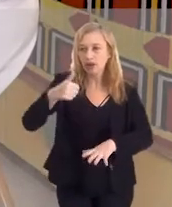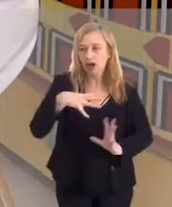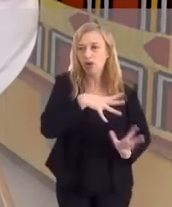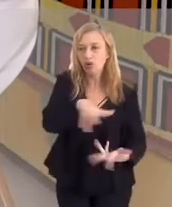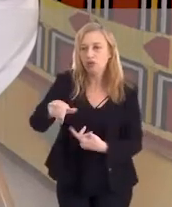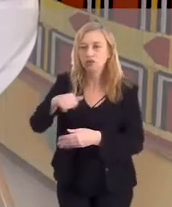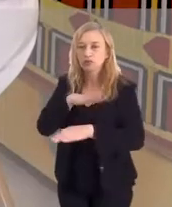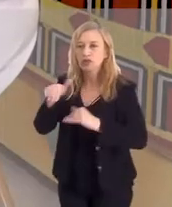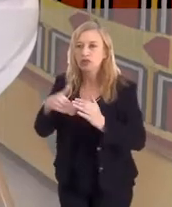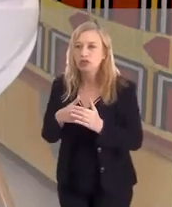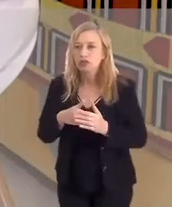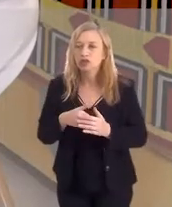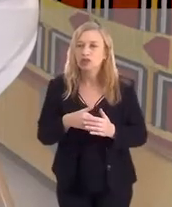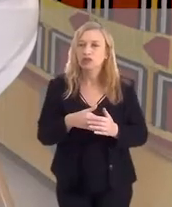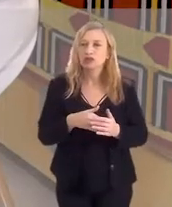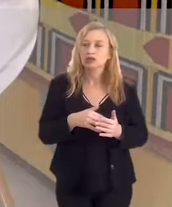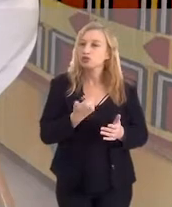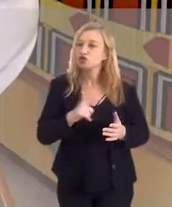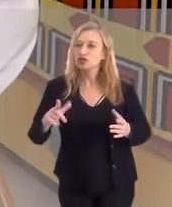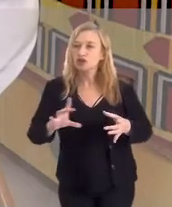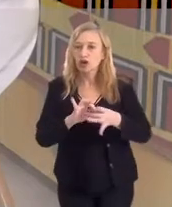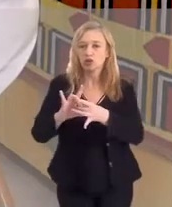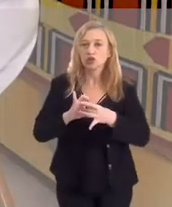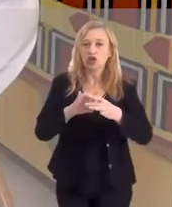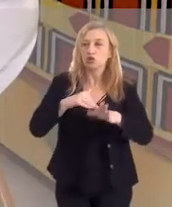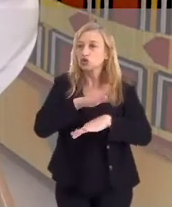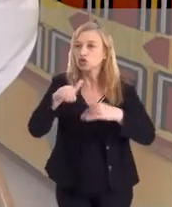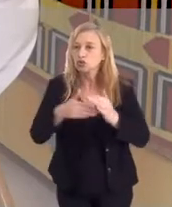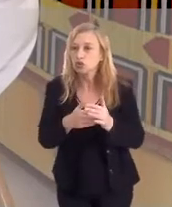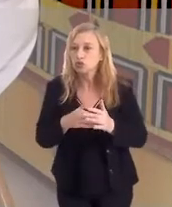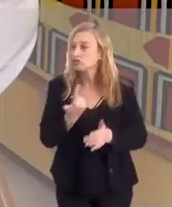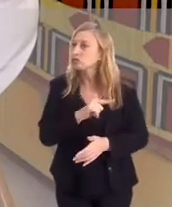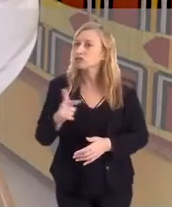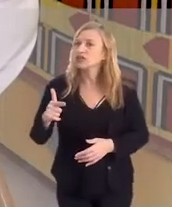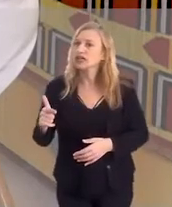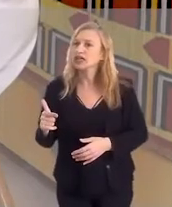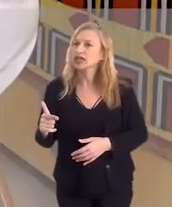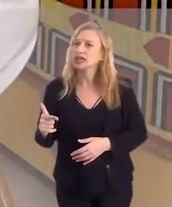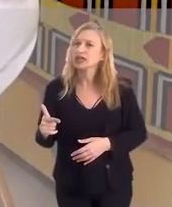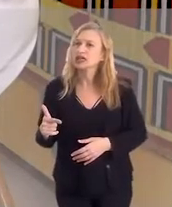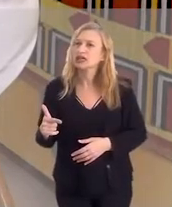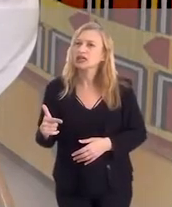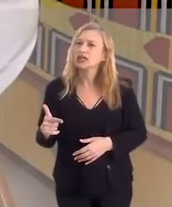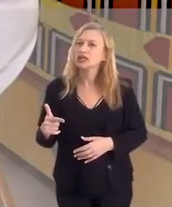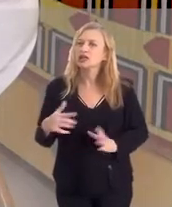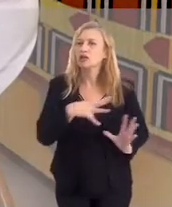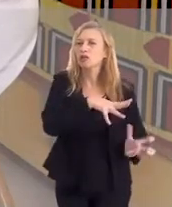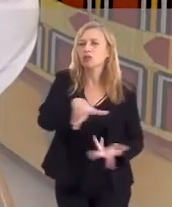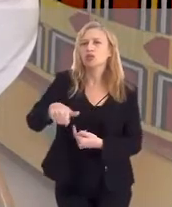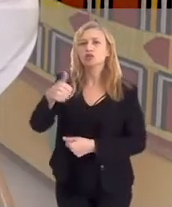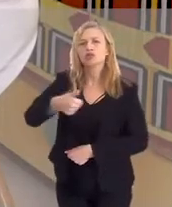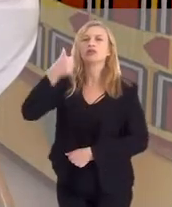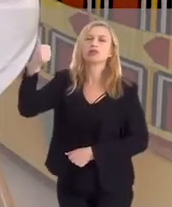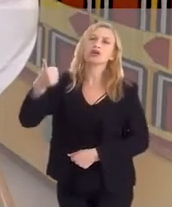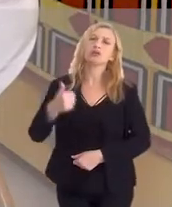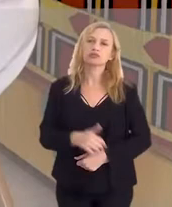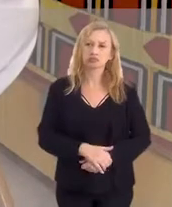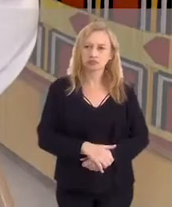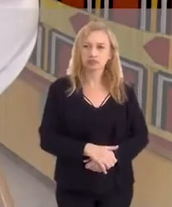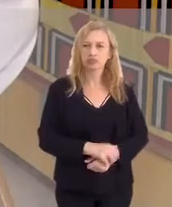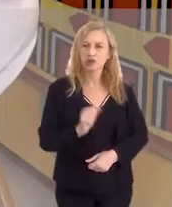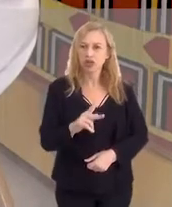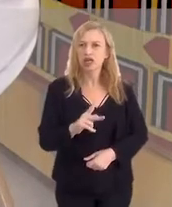para todos. Porque enquanto não houver a união de todos, não vai ter esse planeta melhor, um mundo